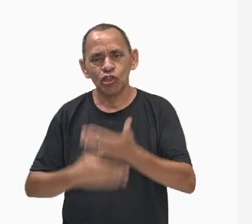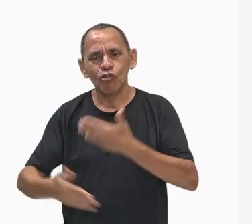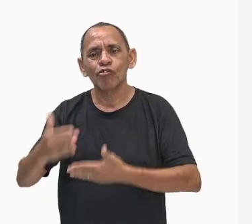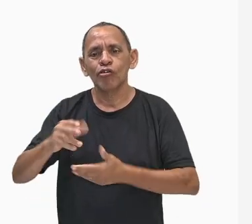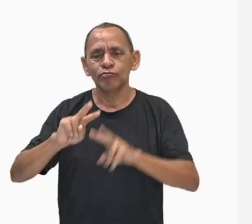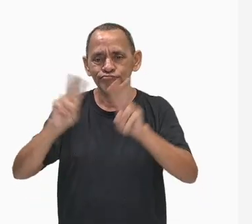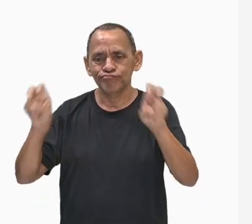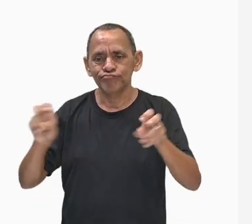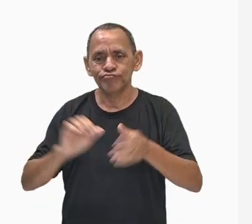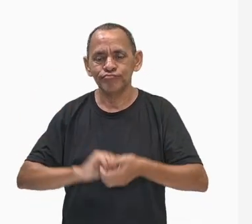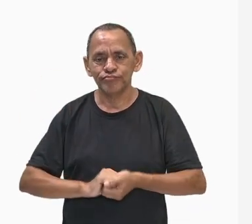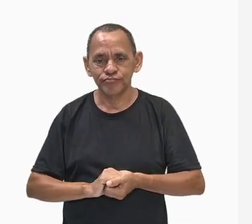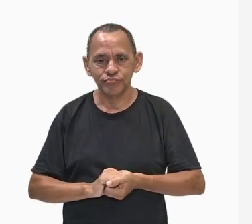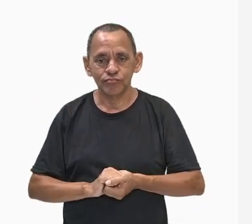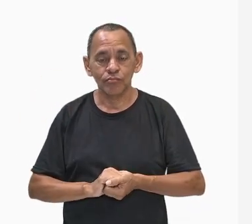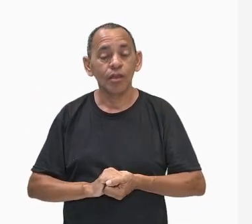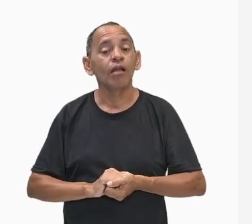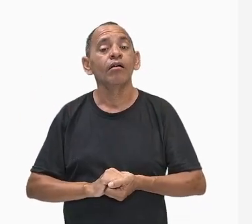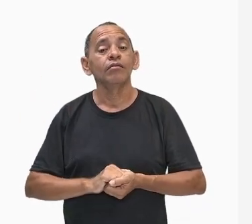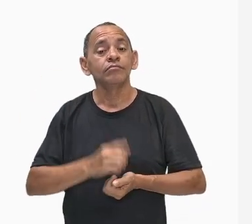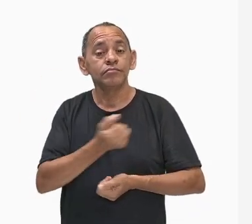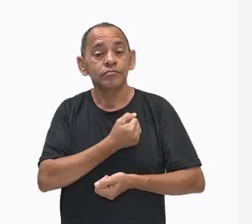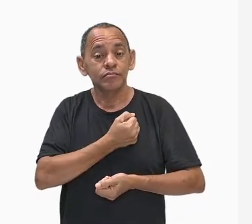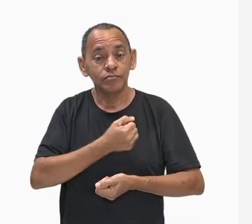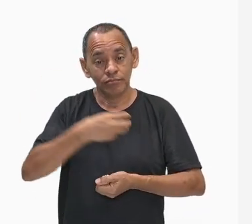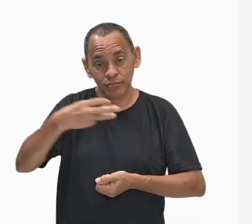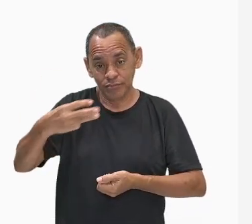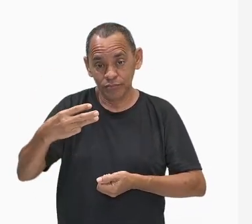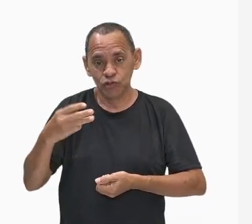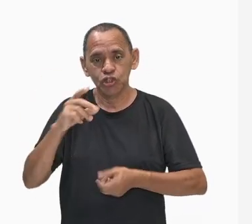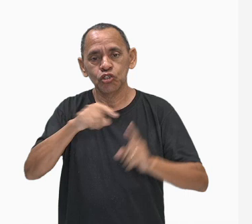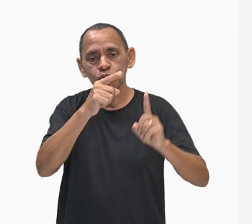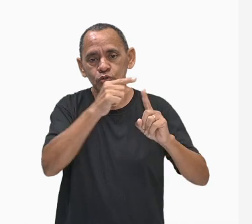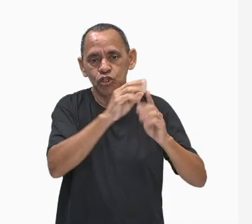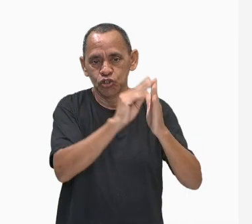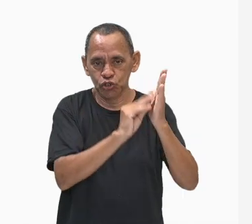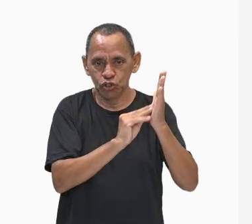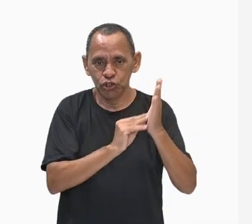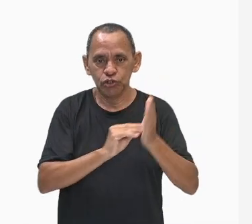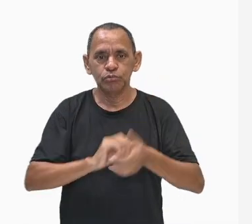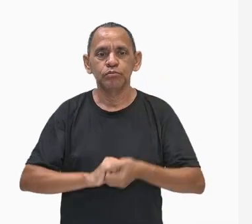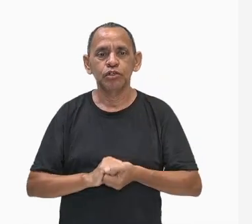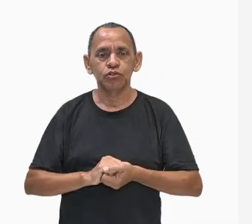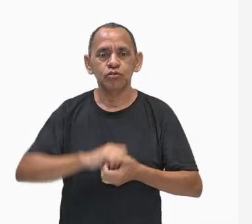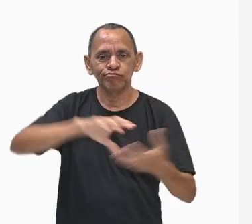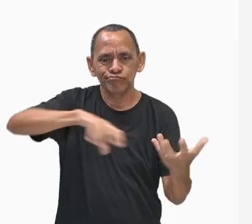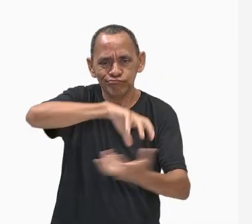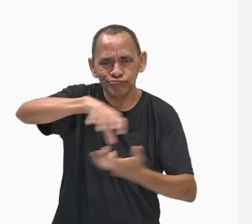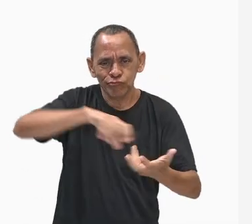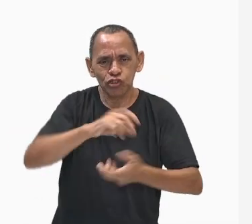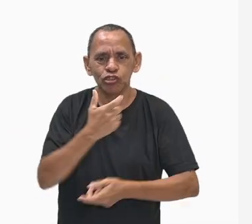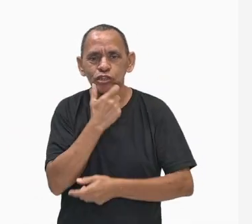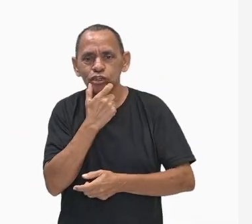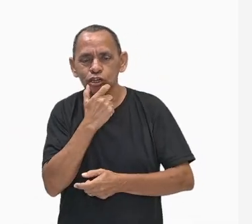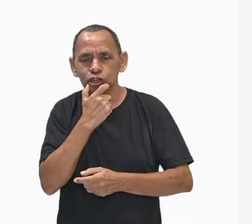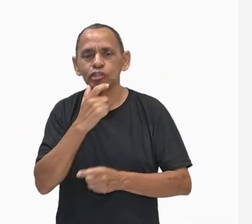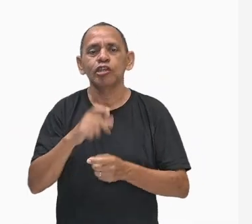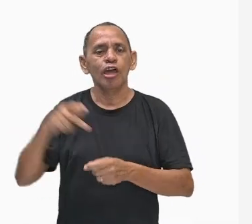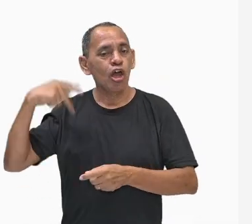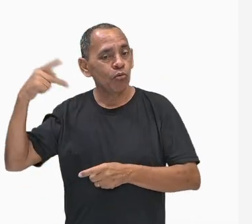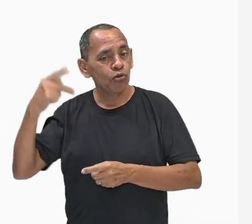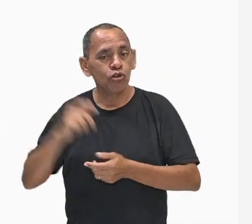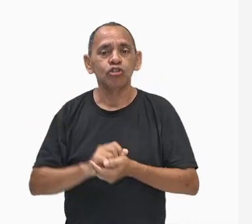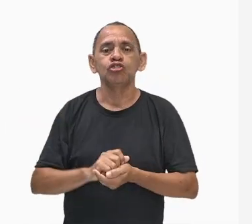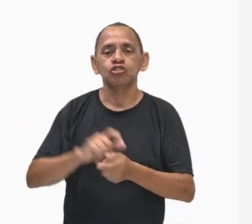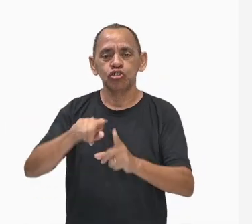lá, galera. Aula de número 3, objeto de conhecimento, revoluções na Inglaterra, política e sociedade na Inglaterra a partir